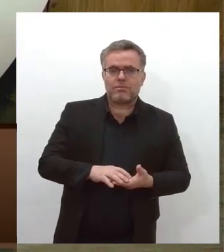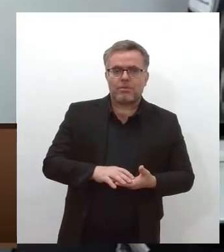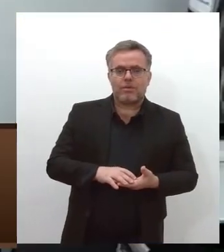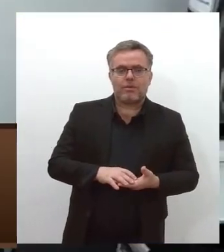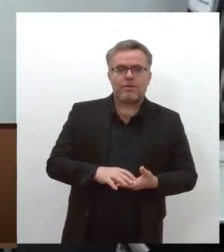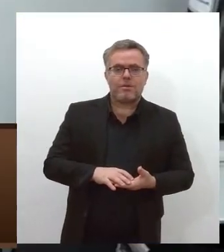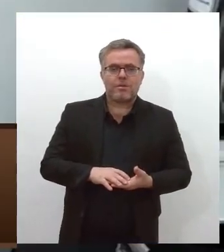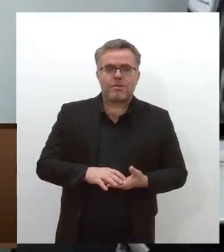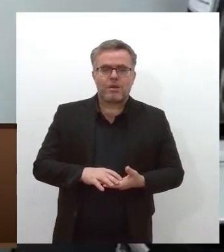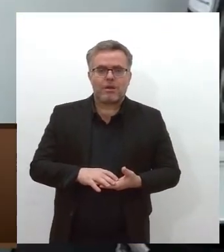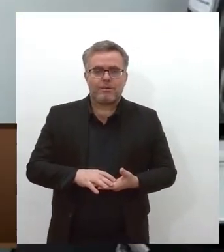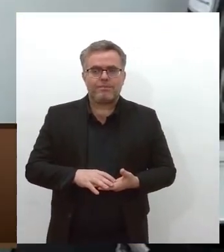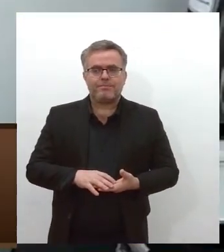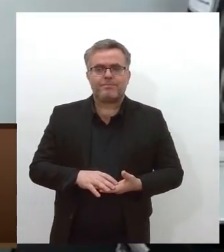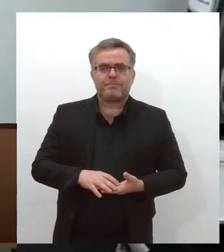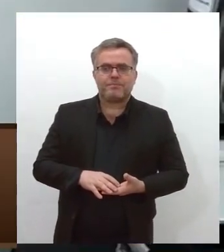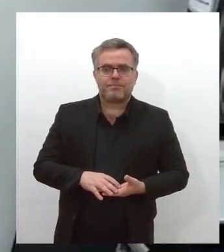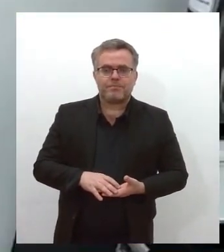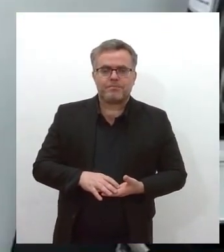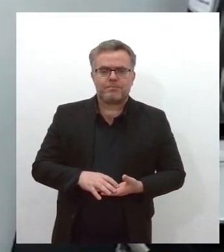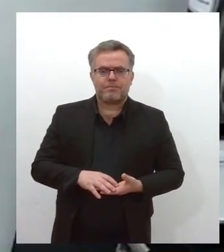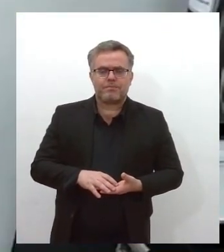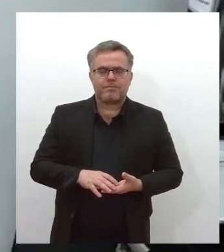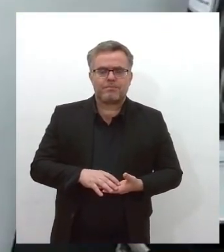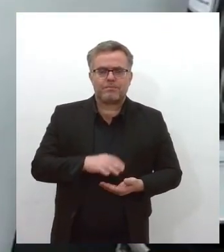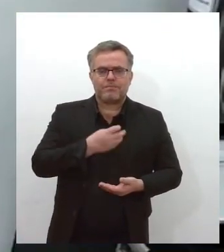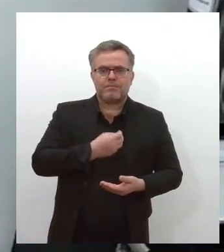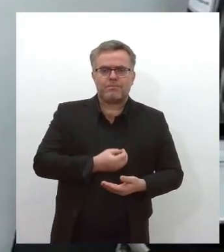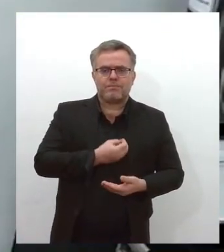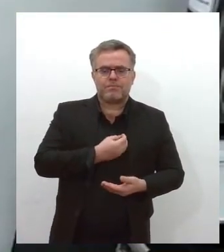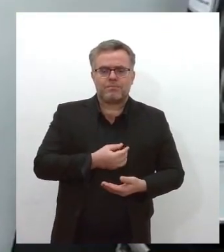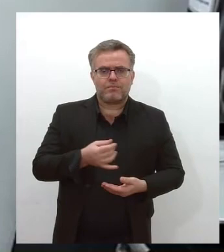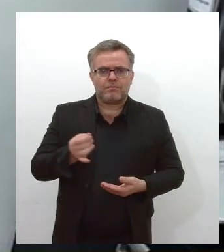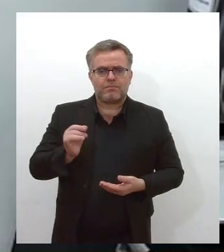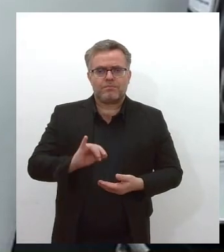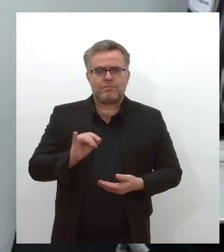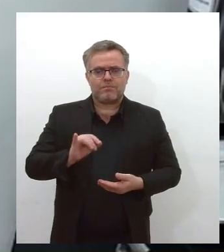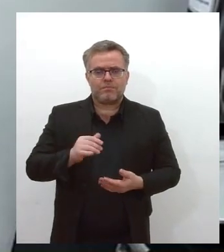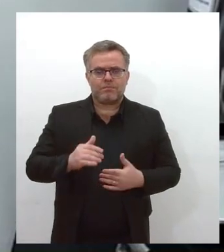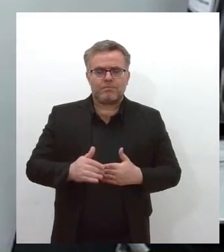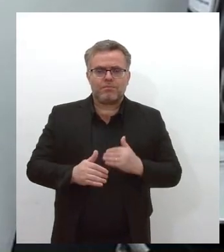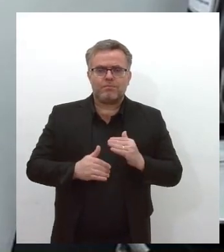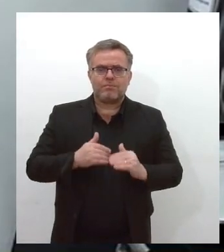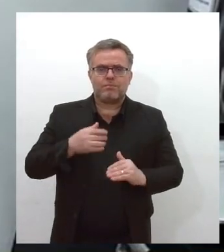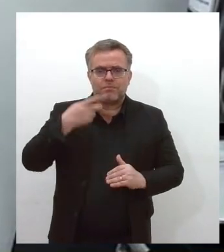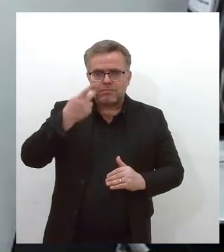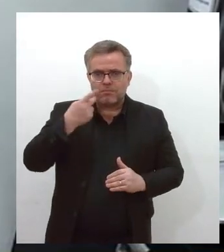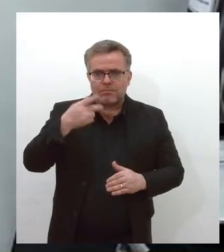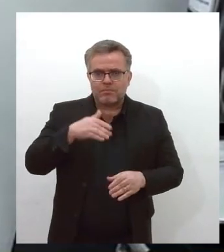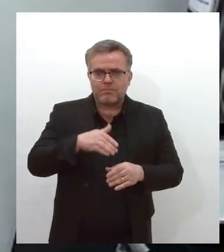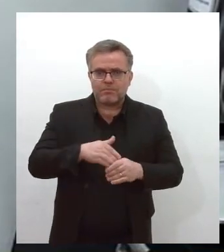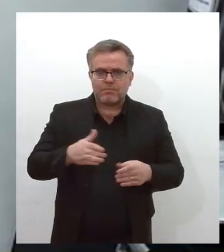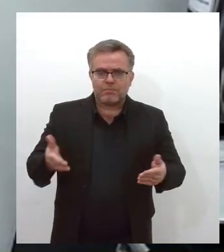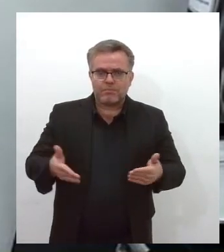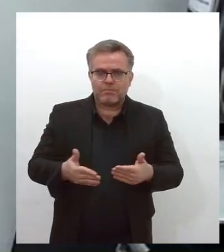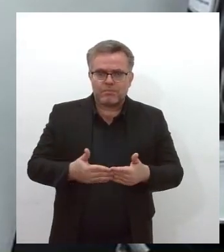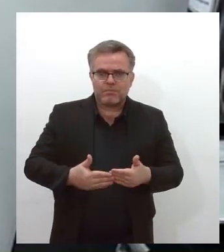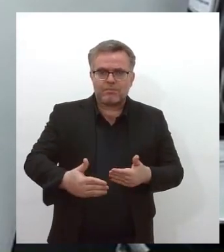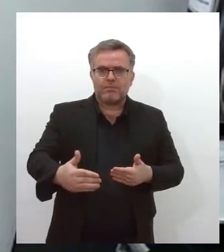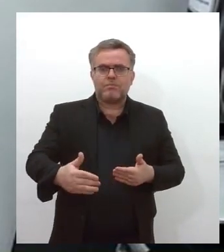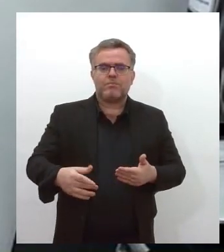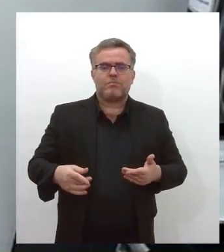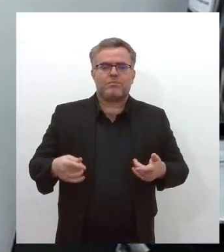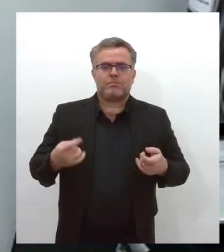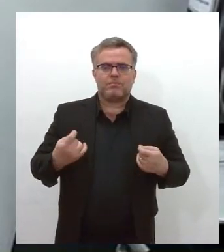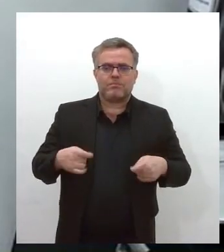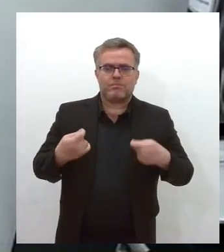Participar do processo é essencial. É, processo político, principalmente processo eleitoral como um todo, ele precisa ser